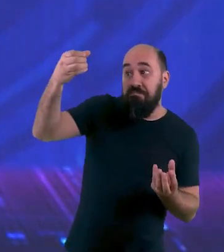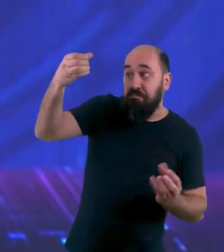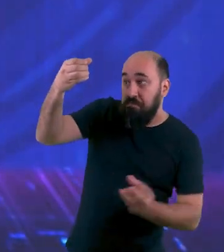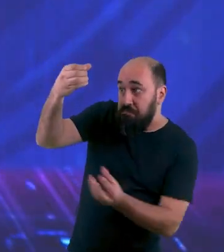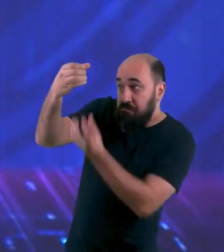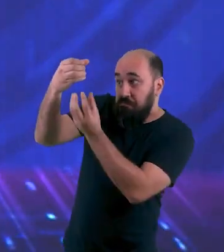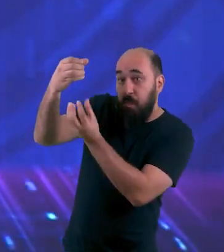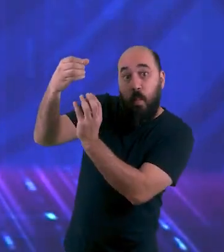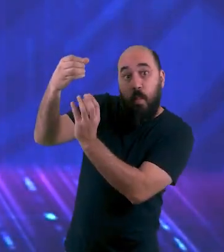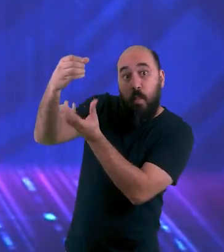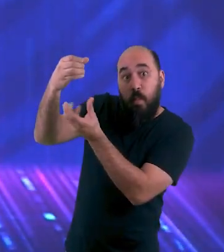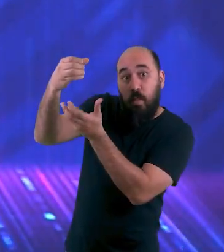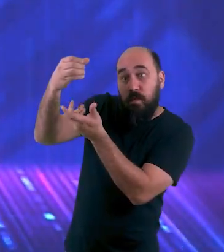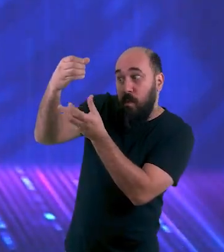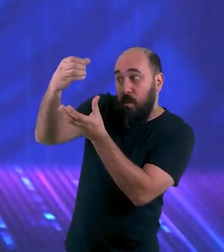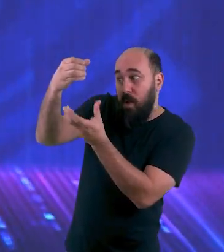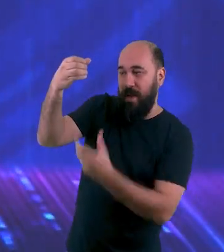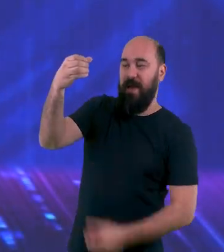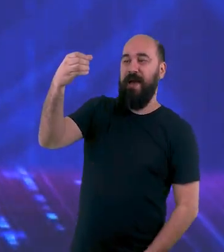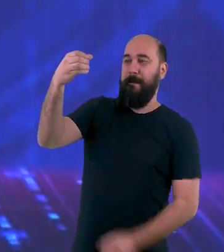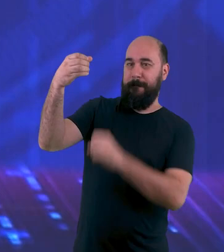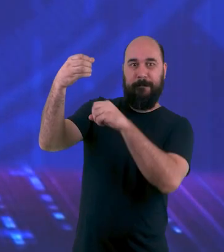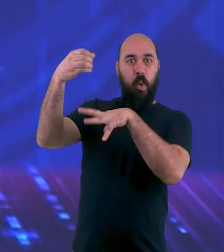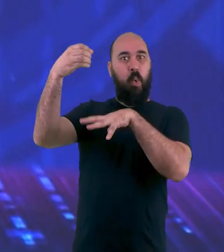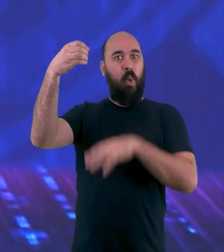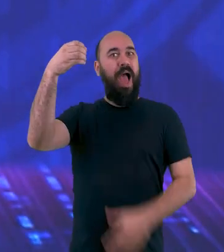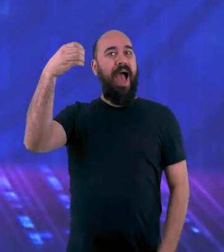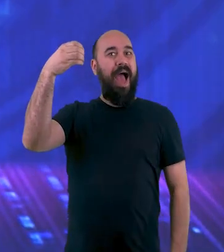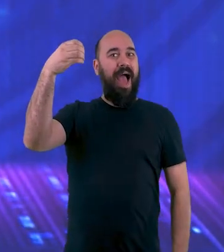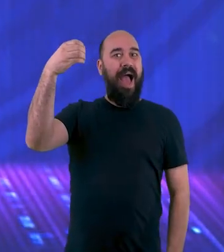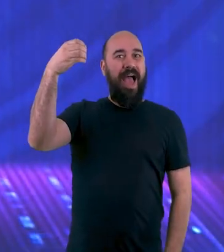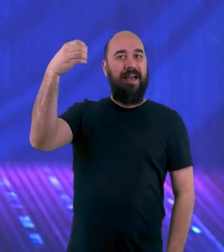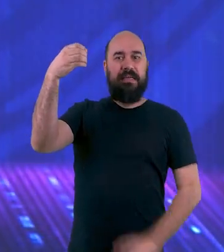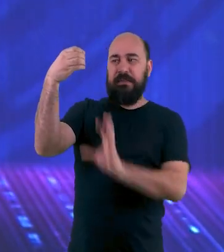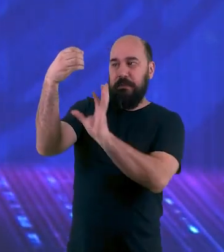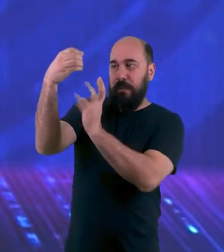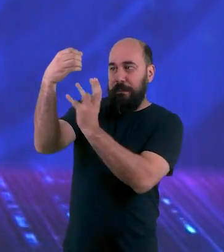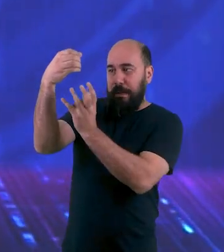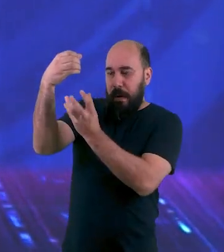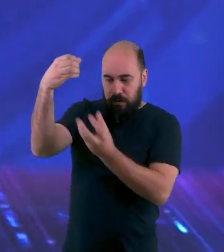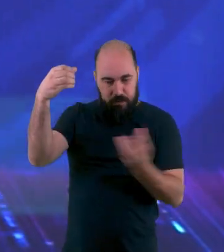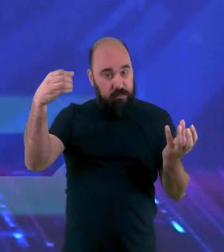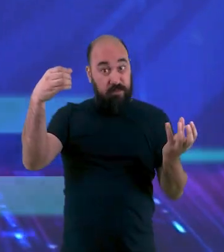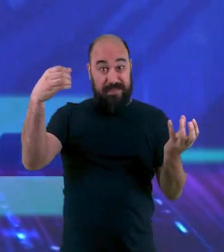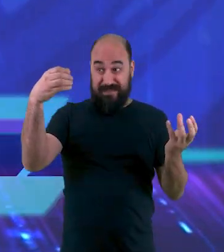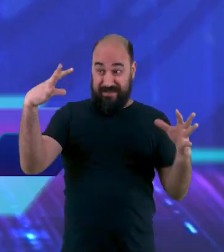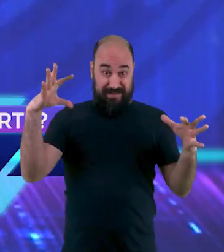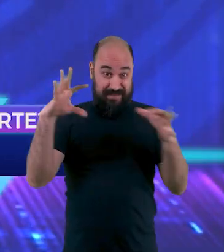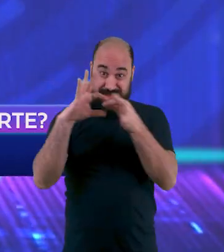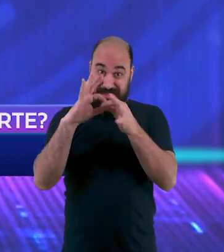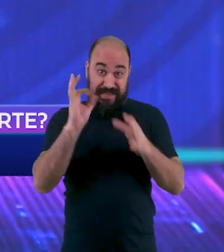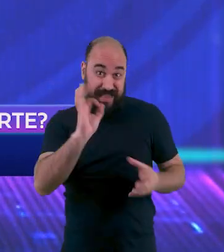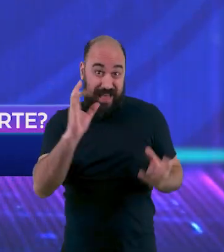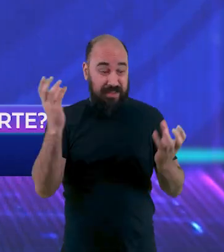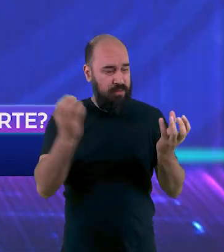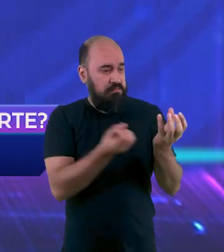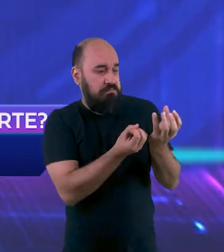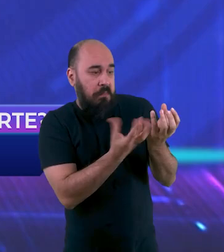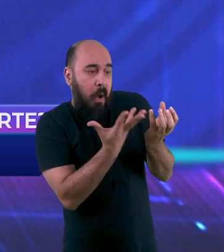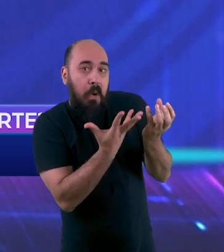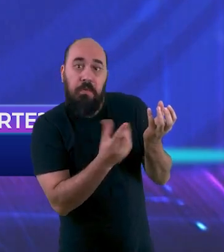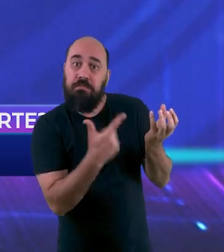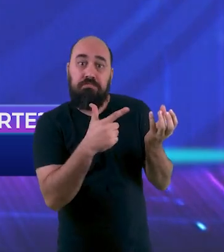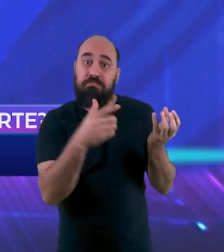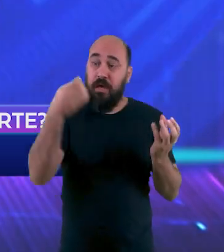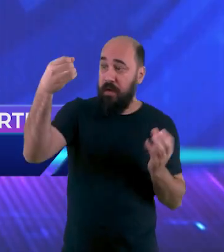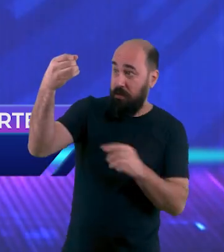uma lâmpada acesa. Agora, a morte, ela é